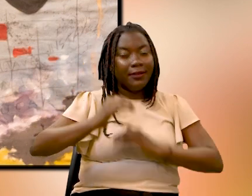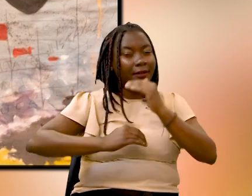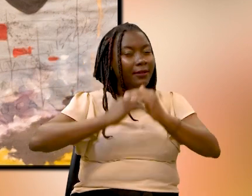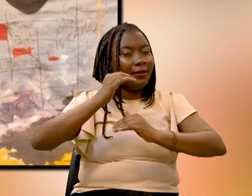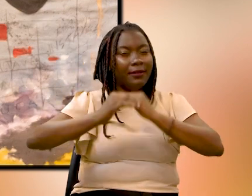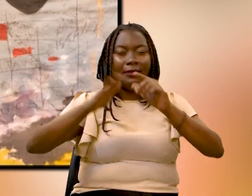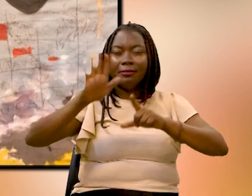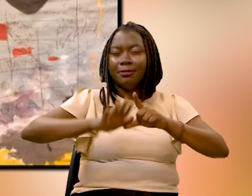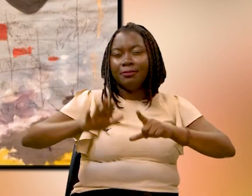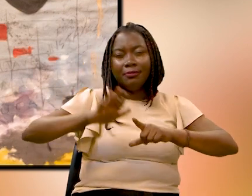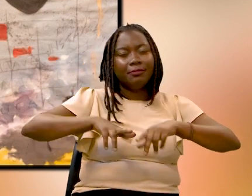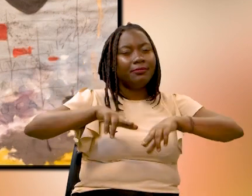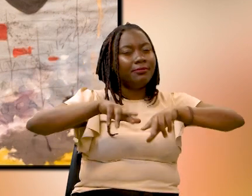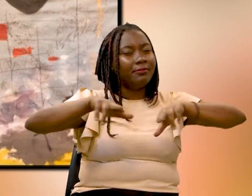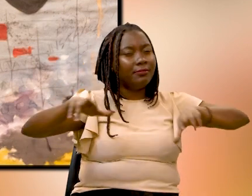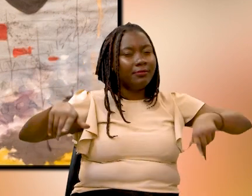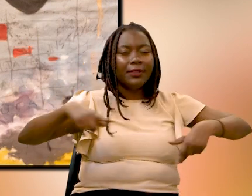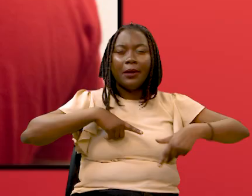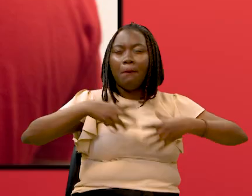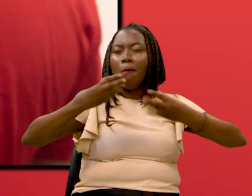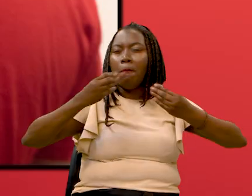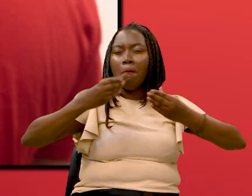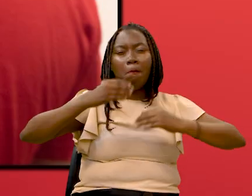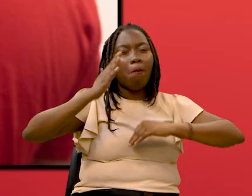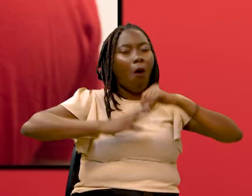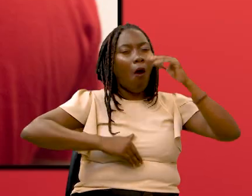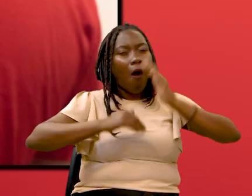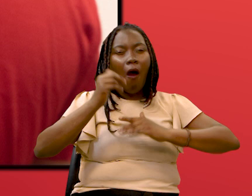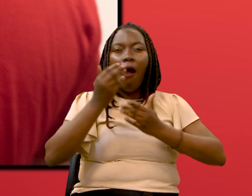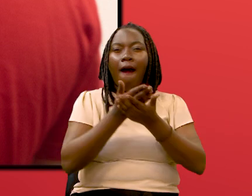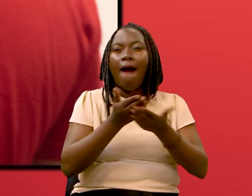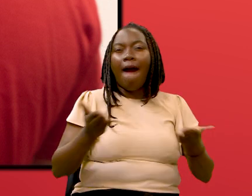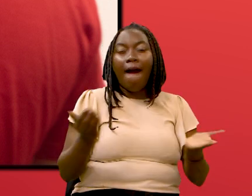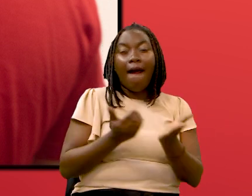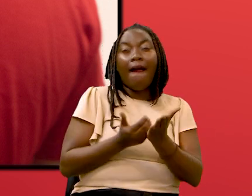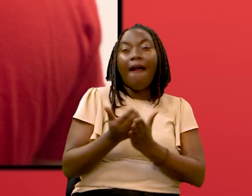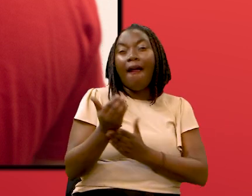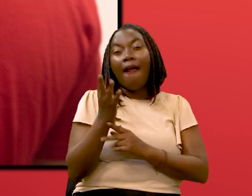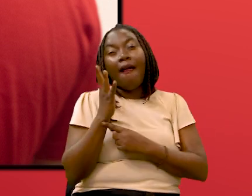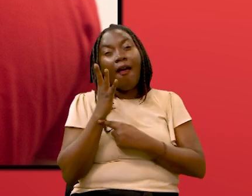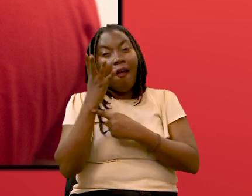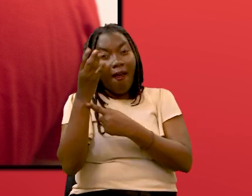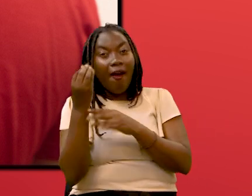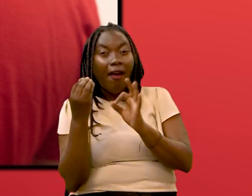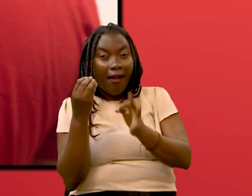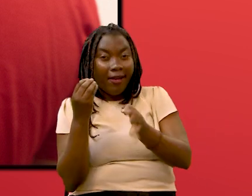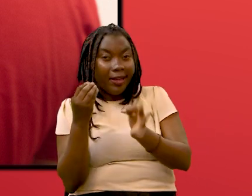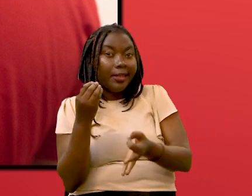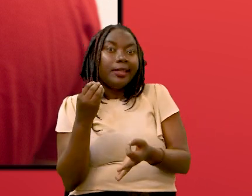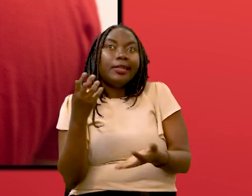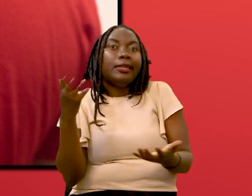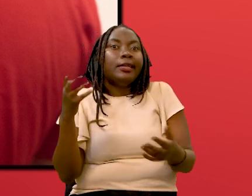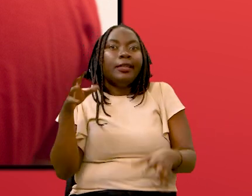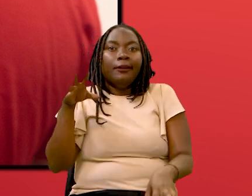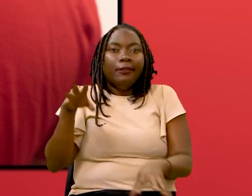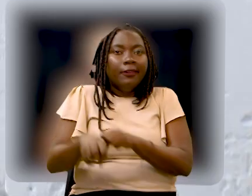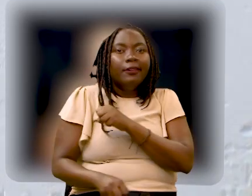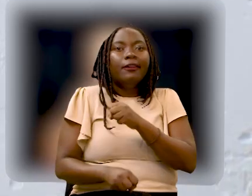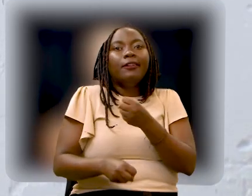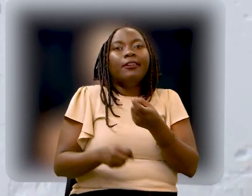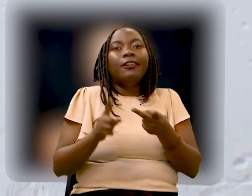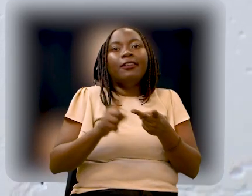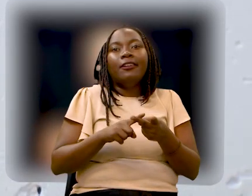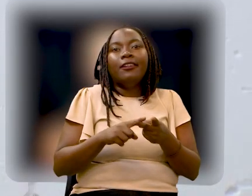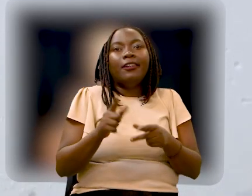hoje, ela desenvolve várias áreas, né? Nós temos muitas competências aí, desde o campo artístico, né, que